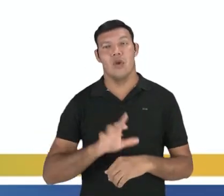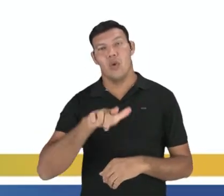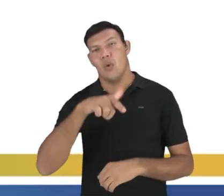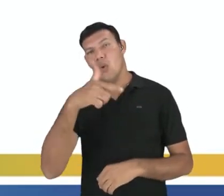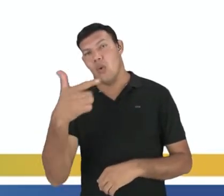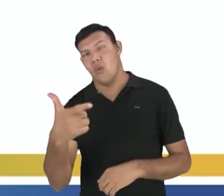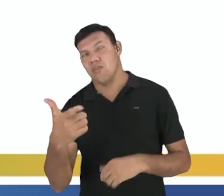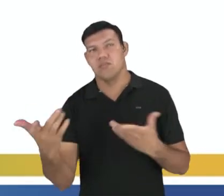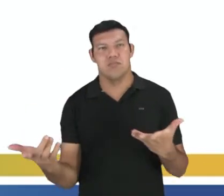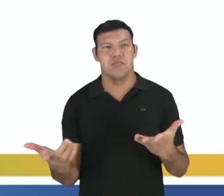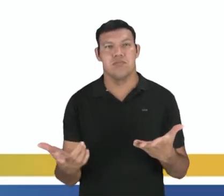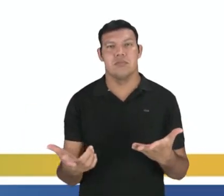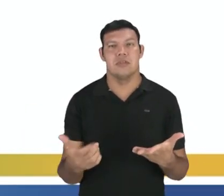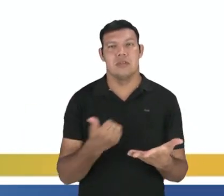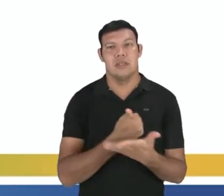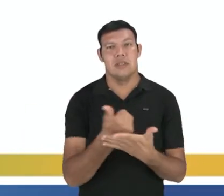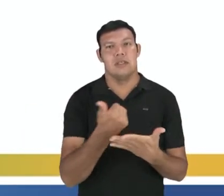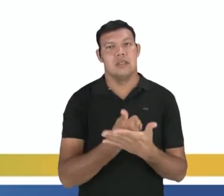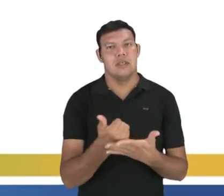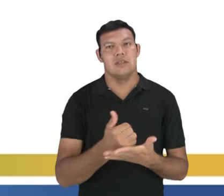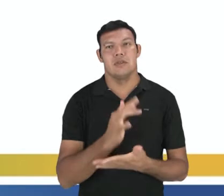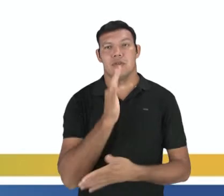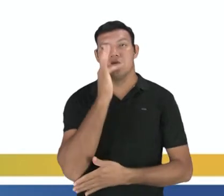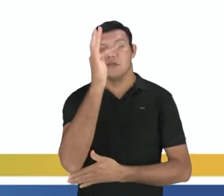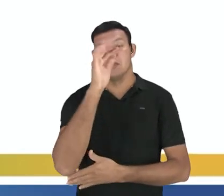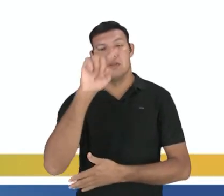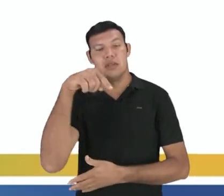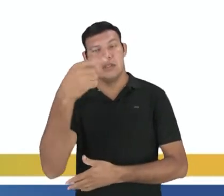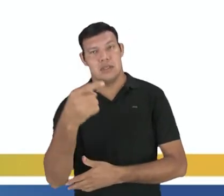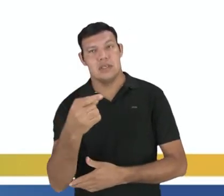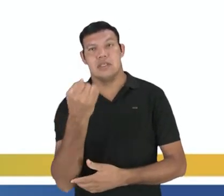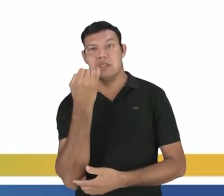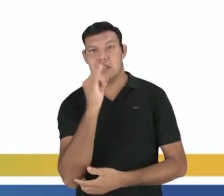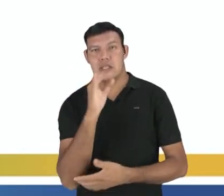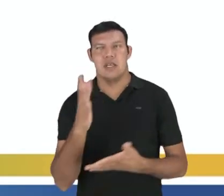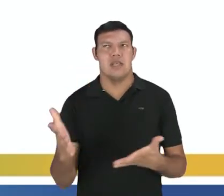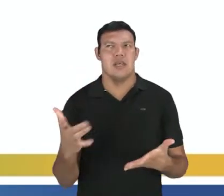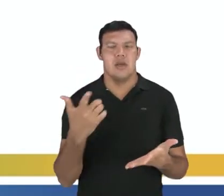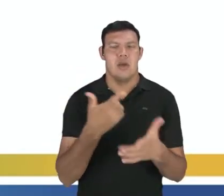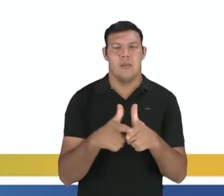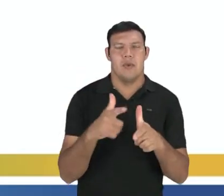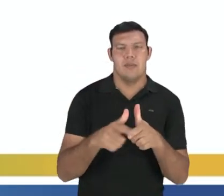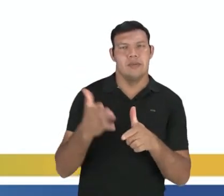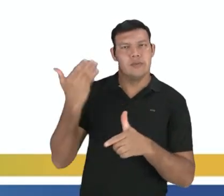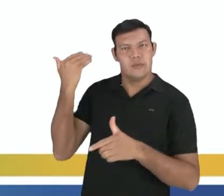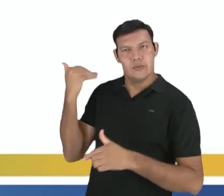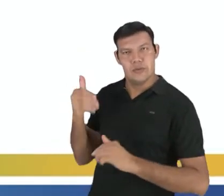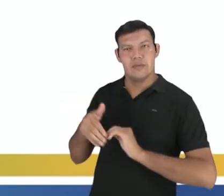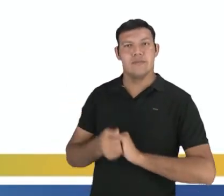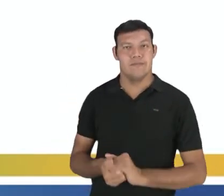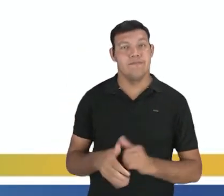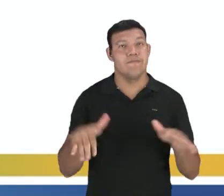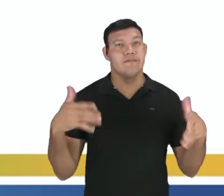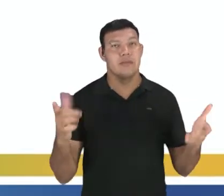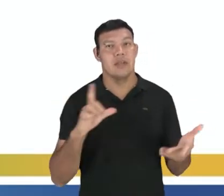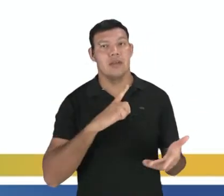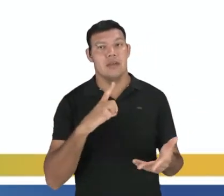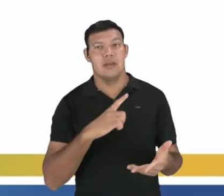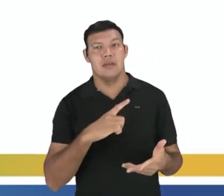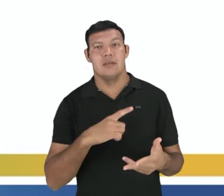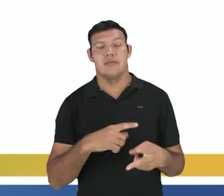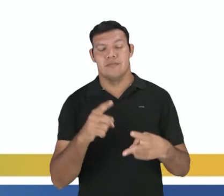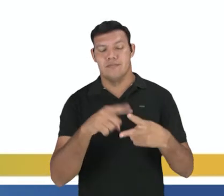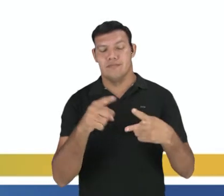ou para situações que se realizariam se não fossem interrompidas por uma situação do passado. Logo, eu vou ter